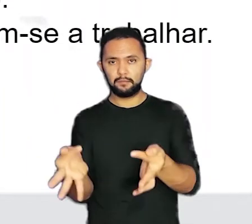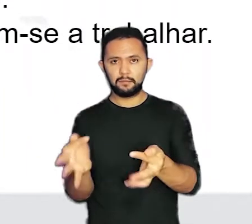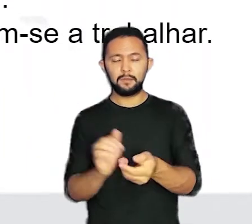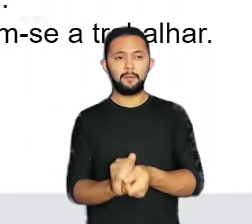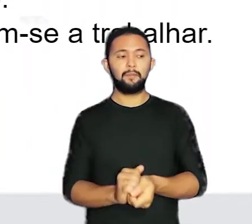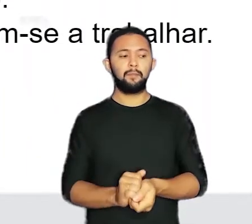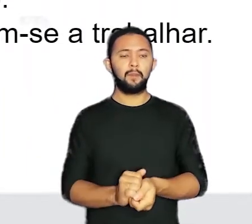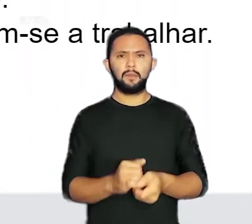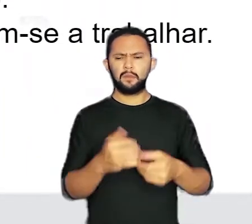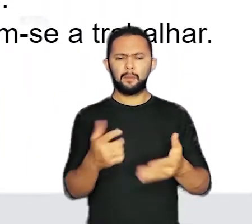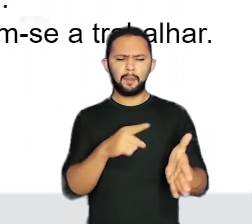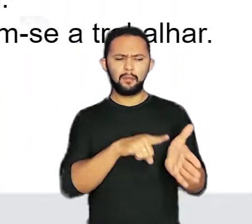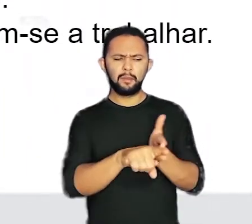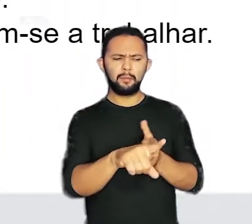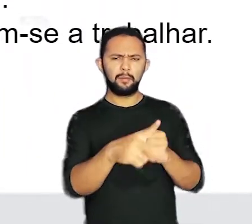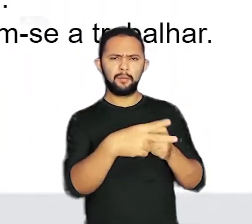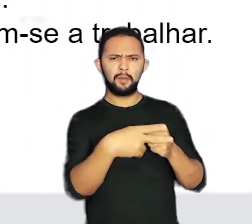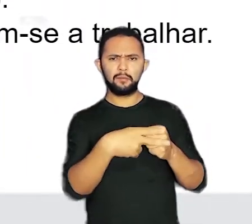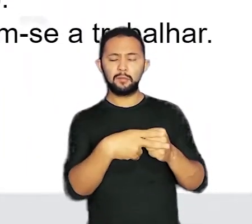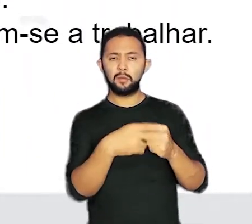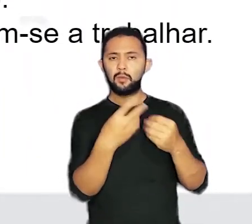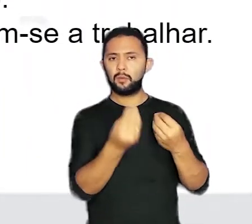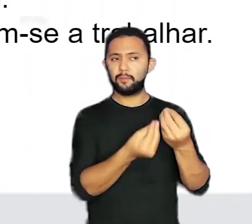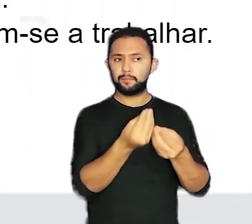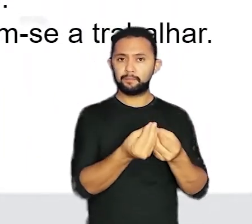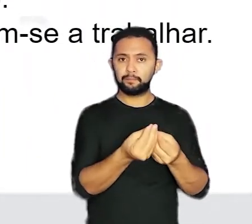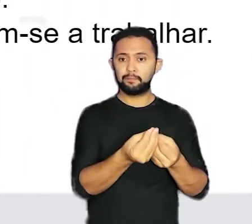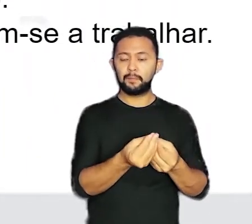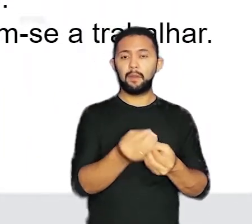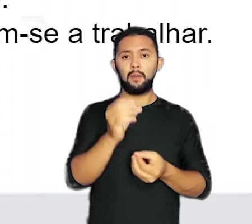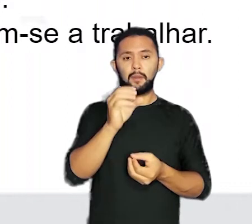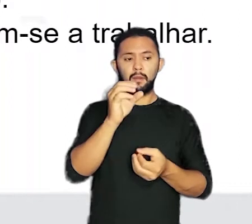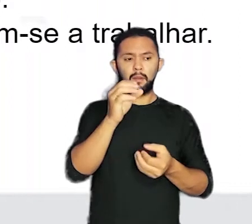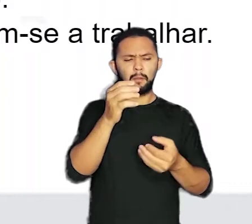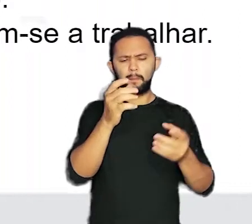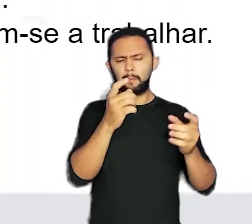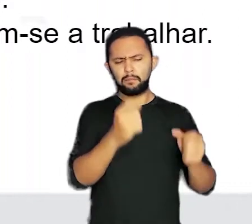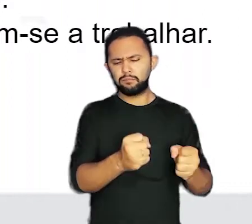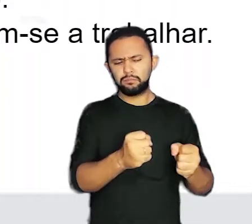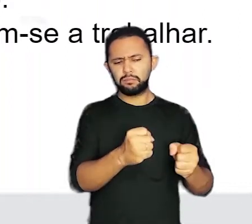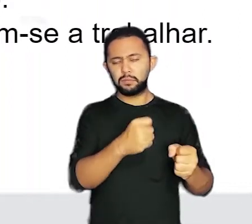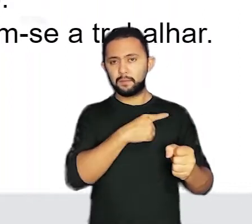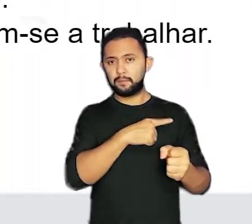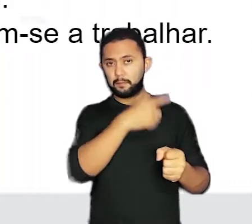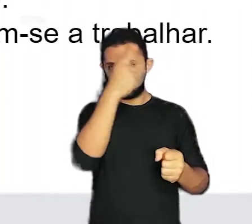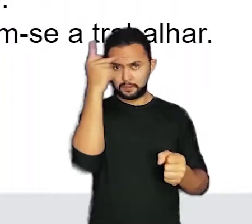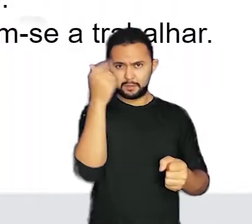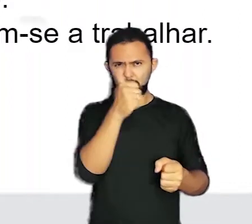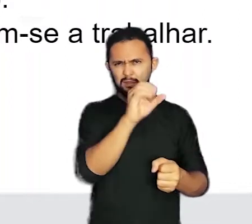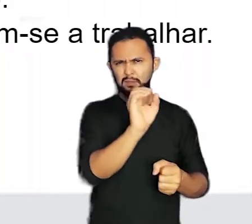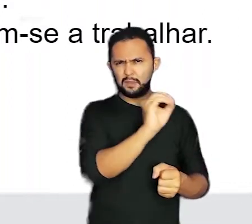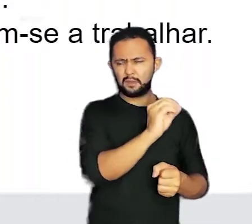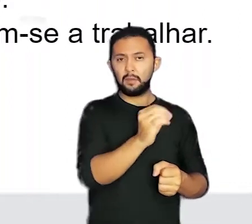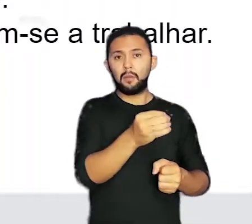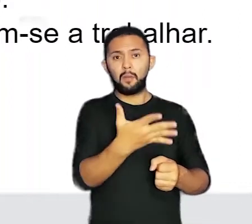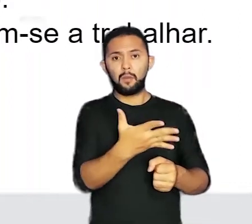tem a capacidade para mais de 100 pessoas? Esta sala de cinema, tá? Esta sala de cinema é o meu sujeito. Mas